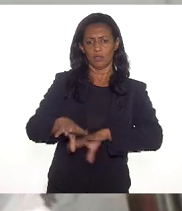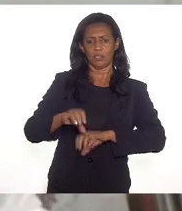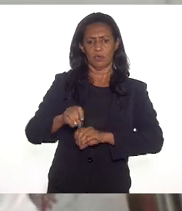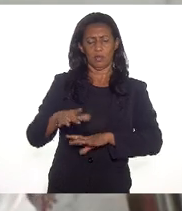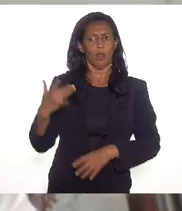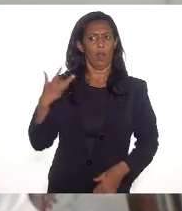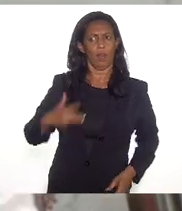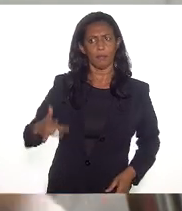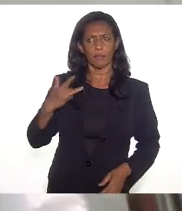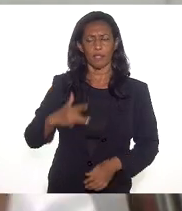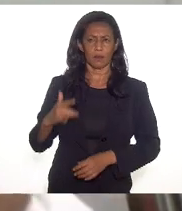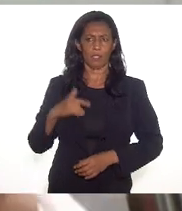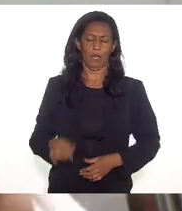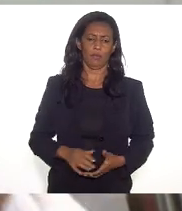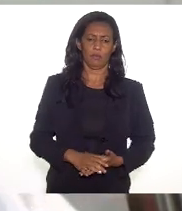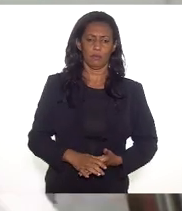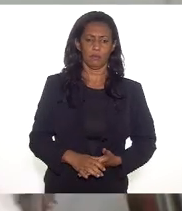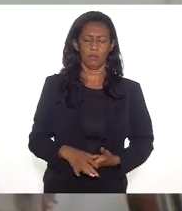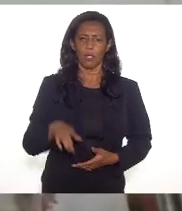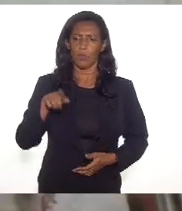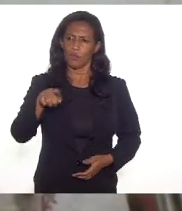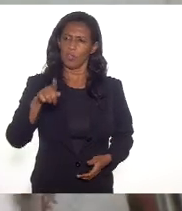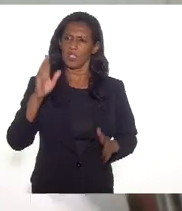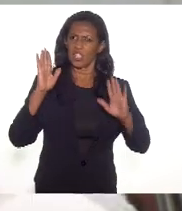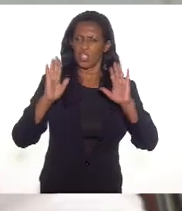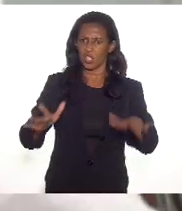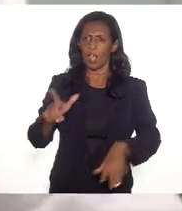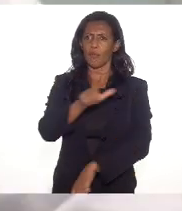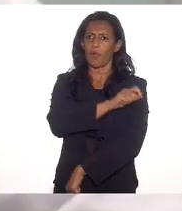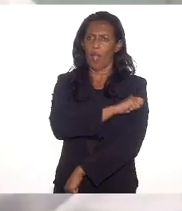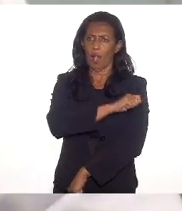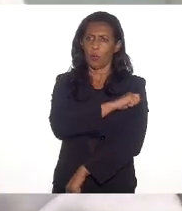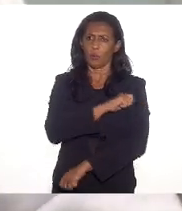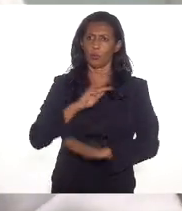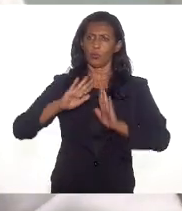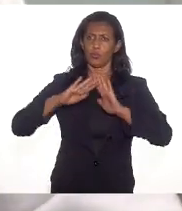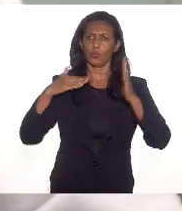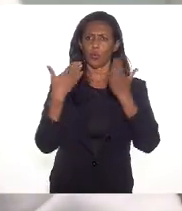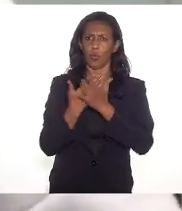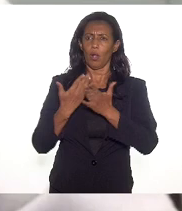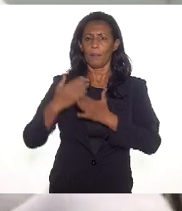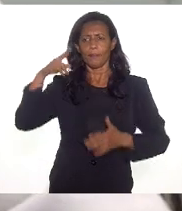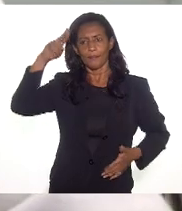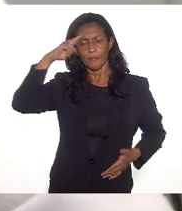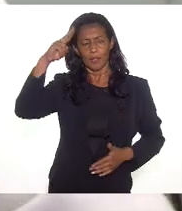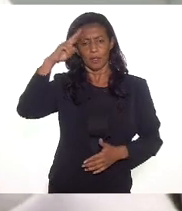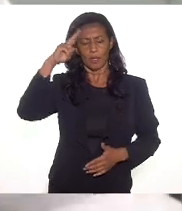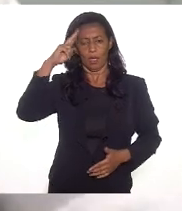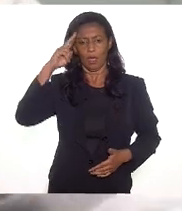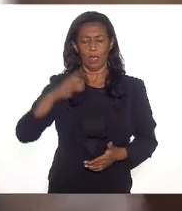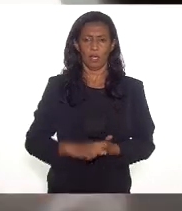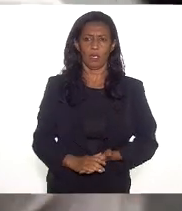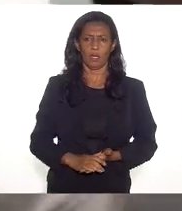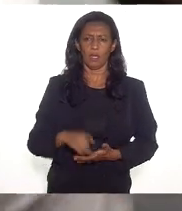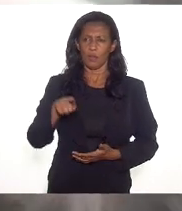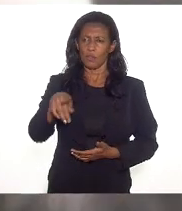lamentavelmente, Ferreirinha, você que já foi aluno de um colégio militar, você que ascendeu na sua